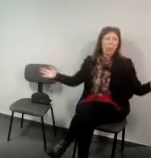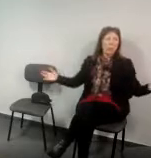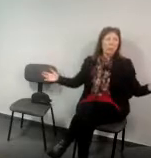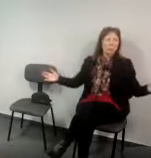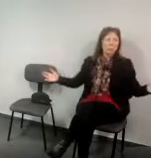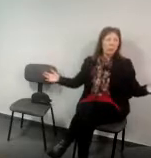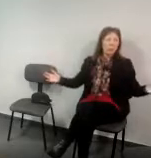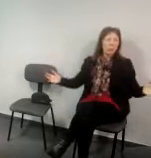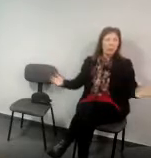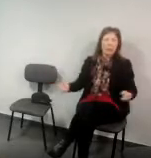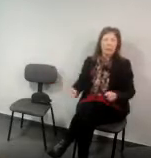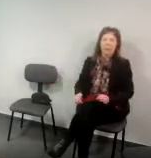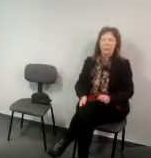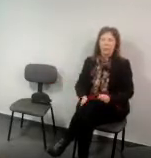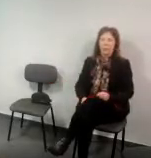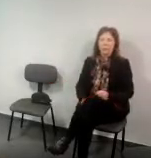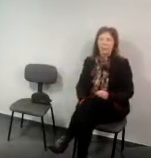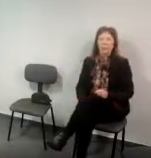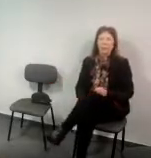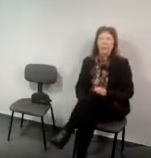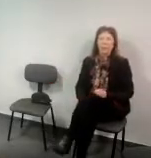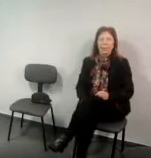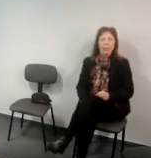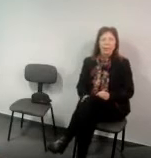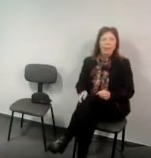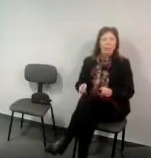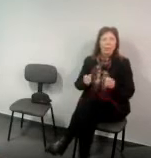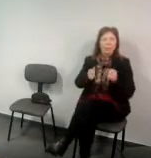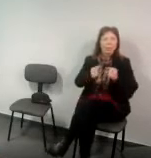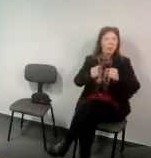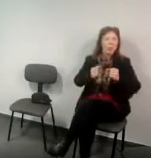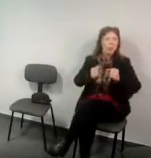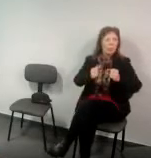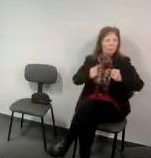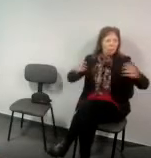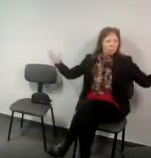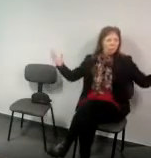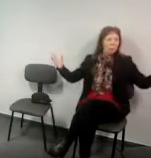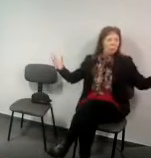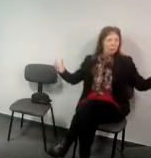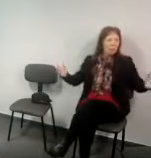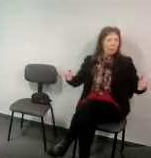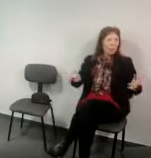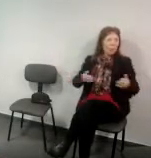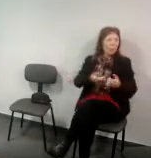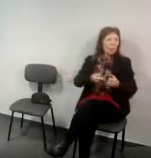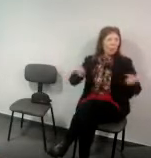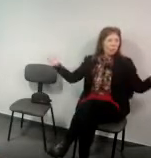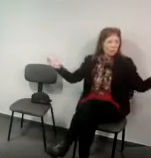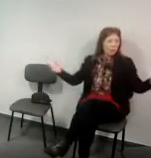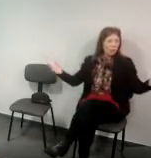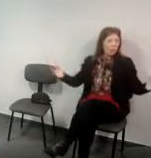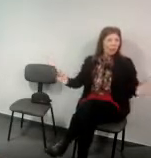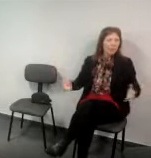impacto. O impacto você vai aqui e para. Esse é aquele que empurra. Para. Eu empuxo ao contrário. É o contrário, tá certo. É